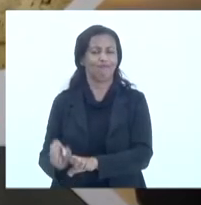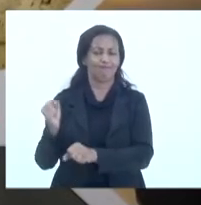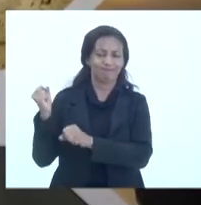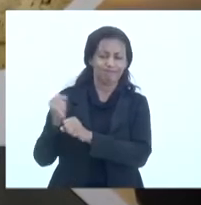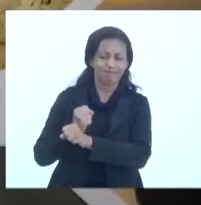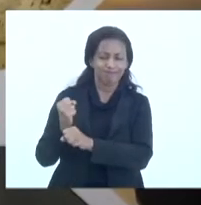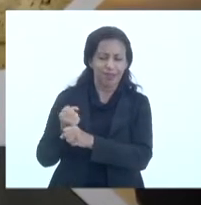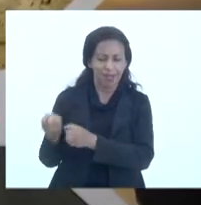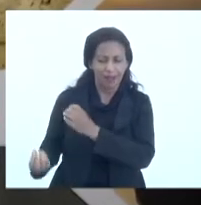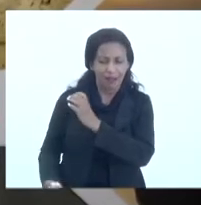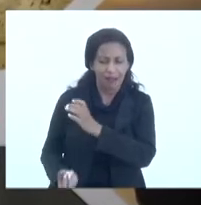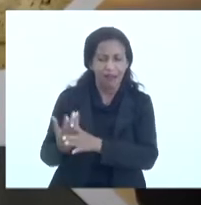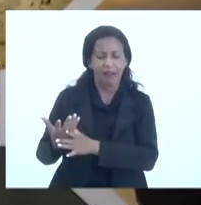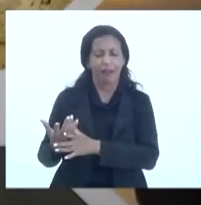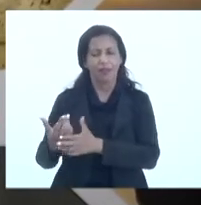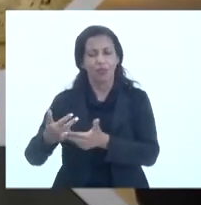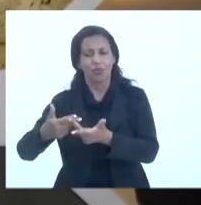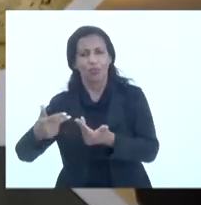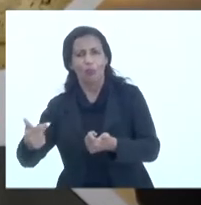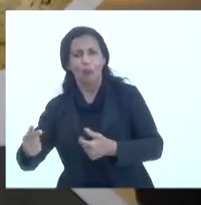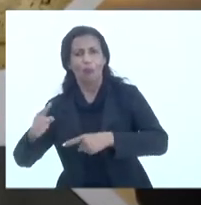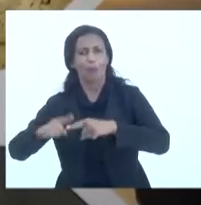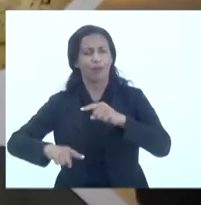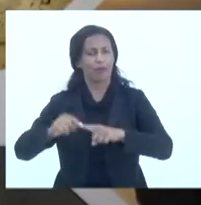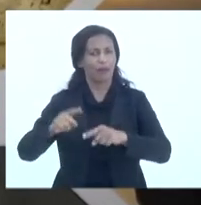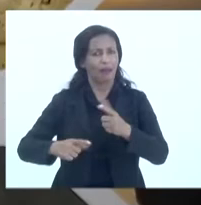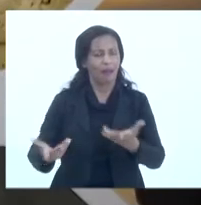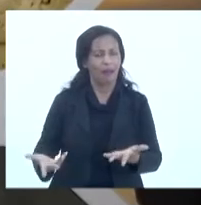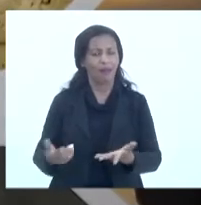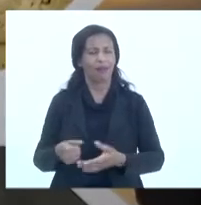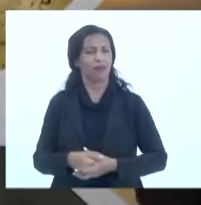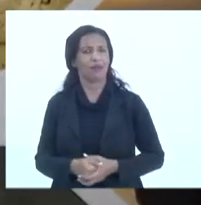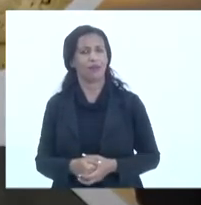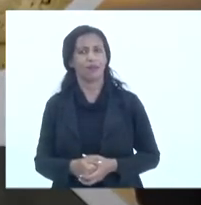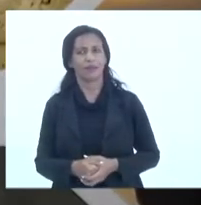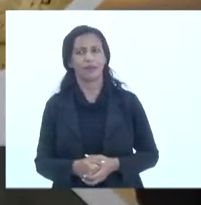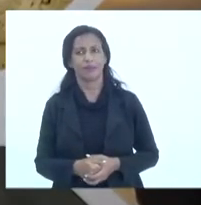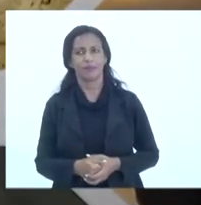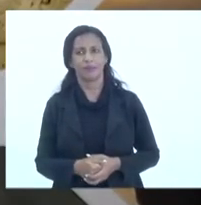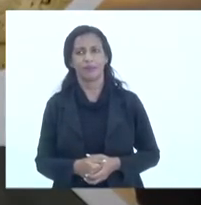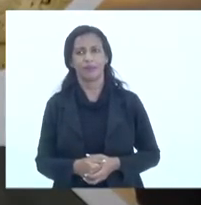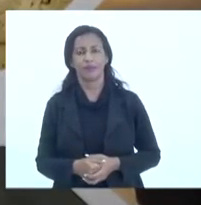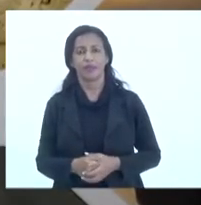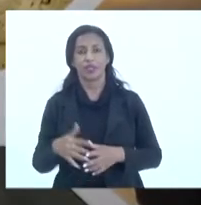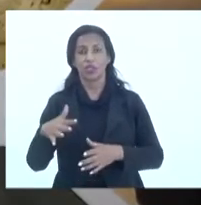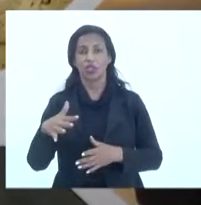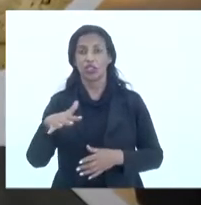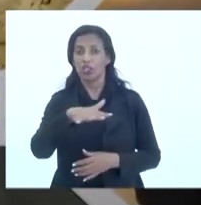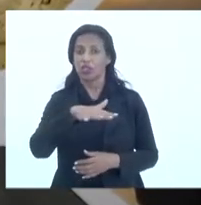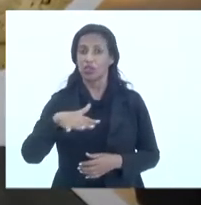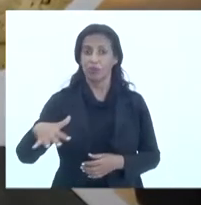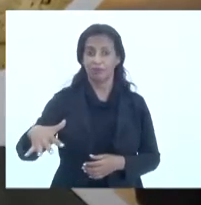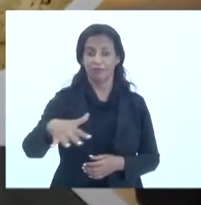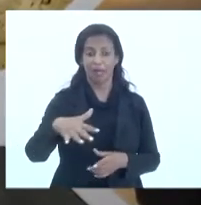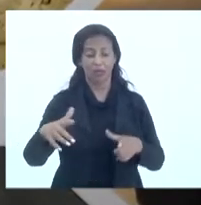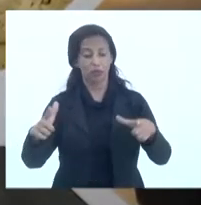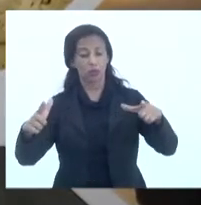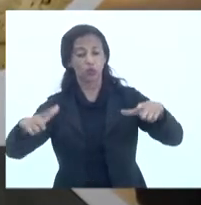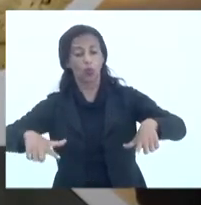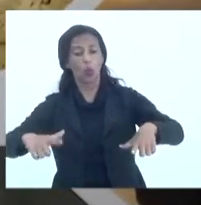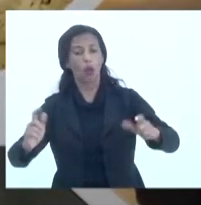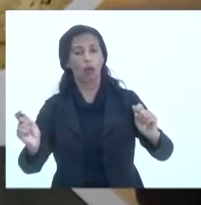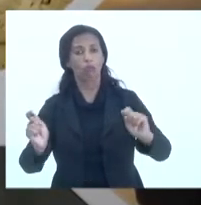construção de elementos, construção de espaços onde a